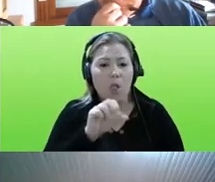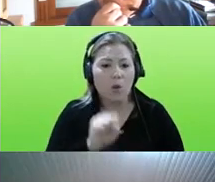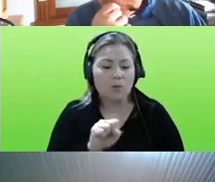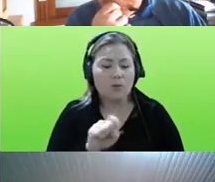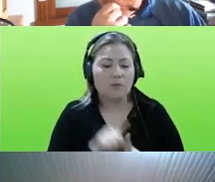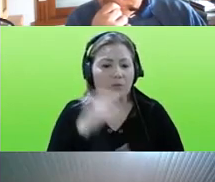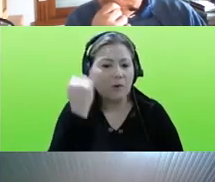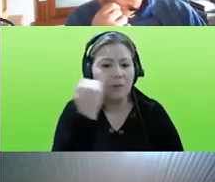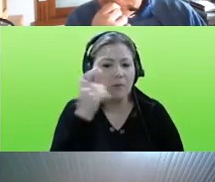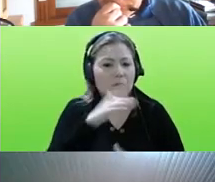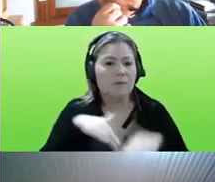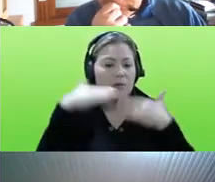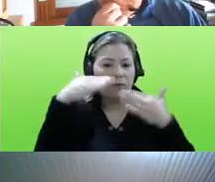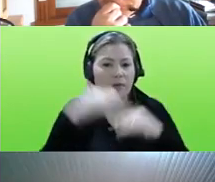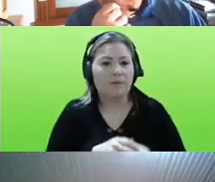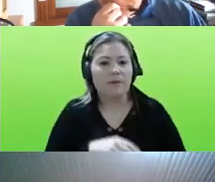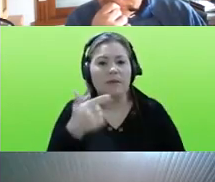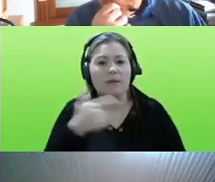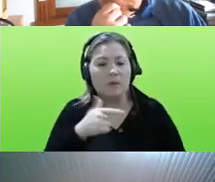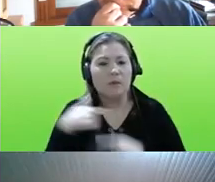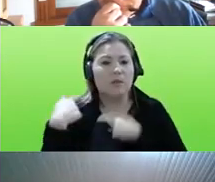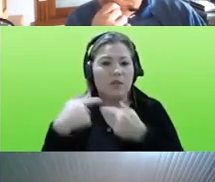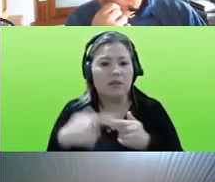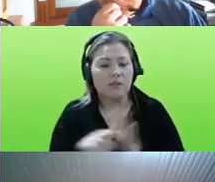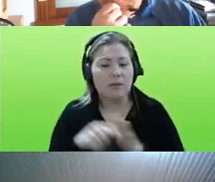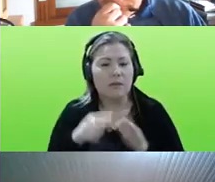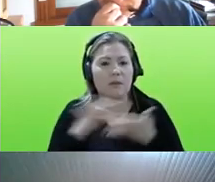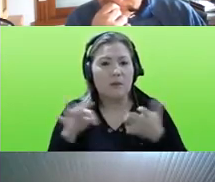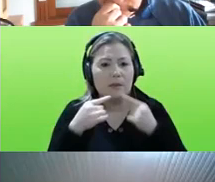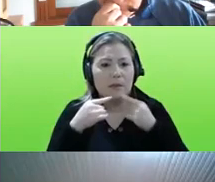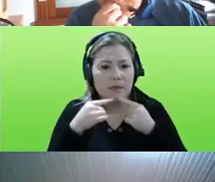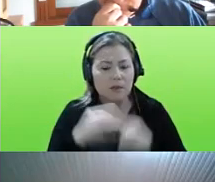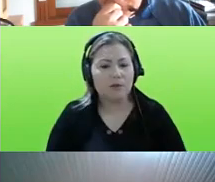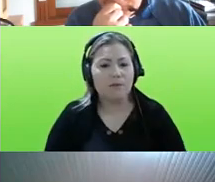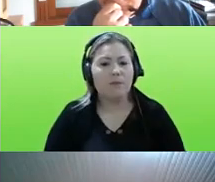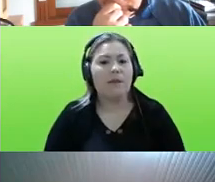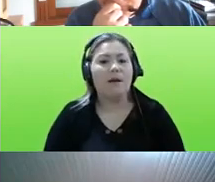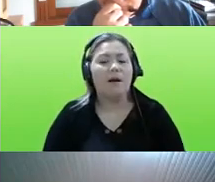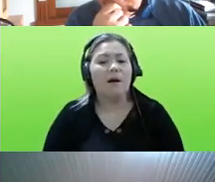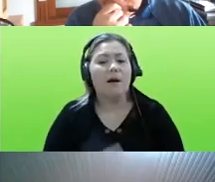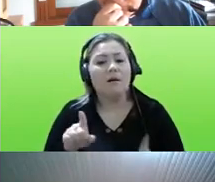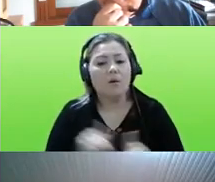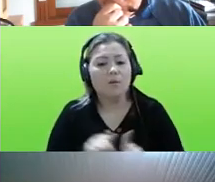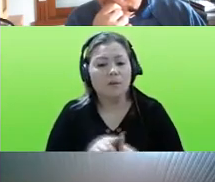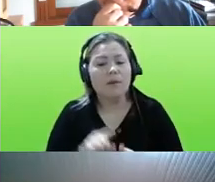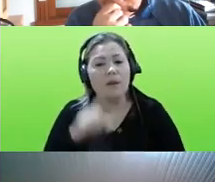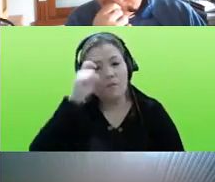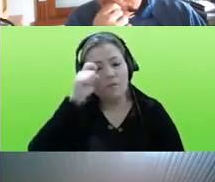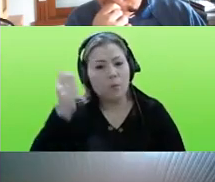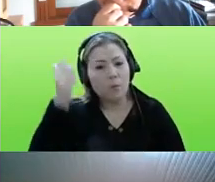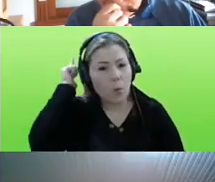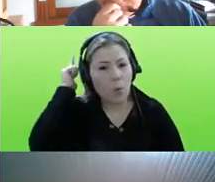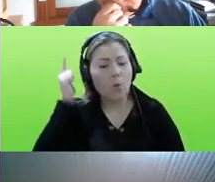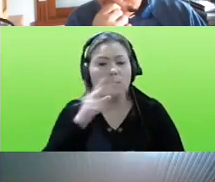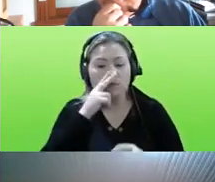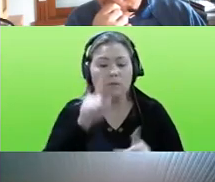o desenvolvimento na segunda geração da teoria crítica, ou seja, a partir do Habermas, assim como Foucault, sobretudo a